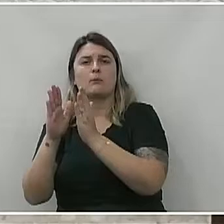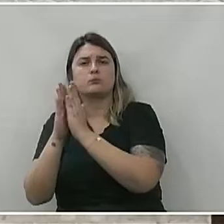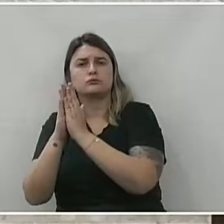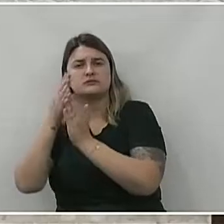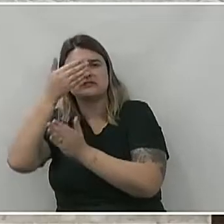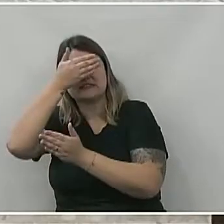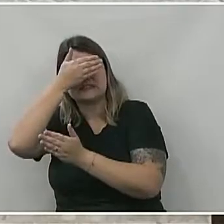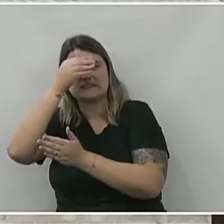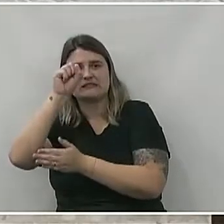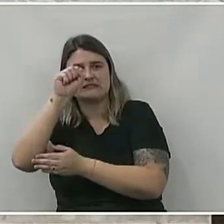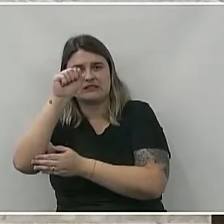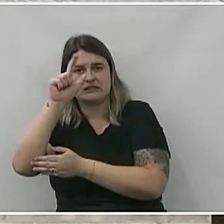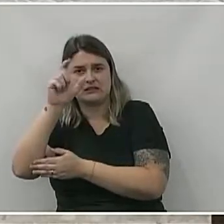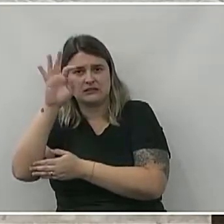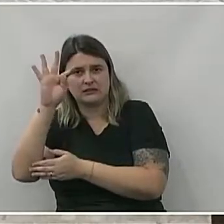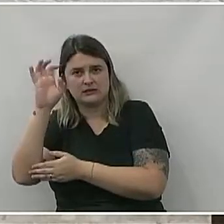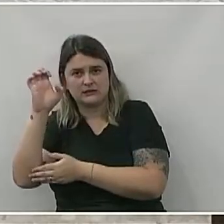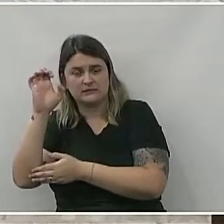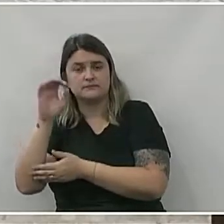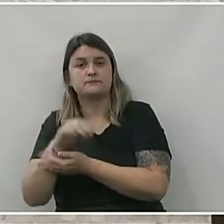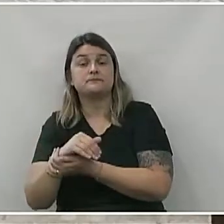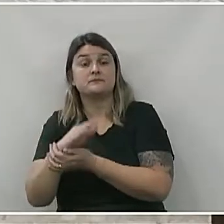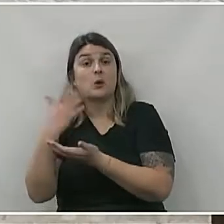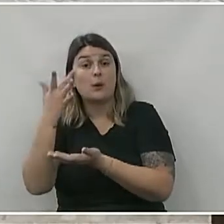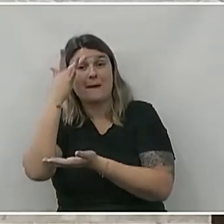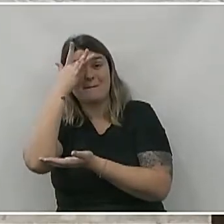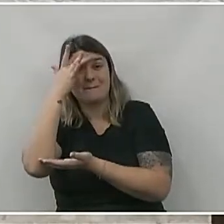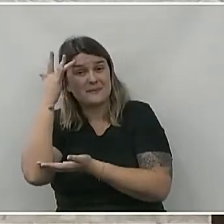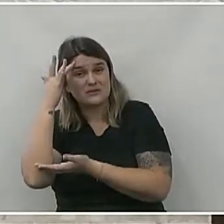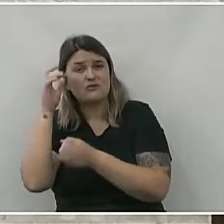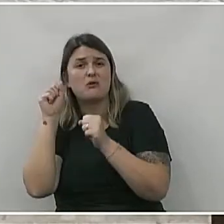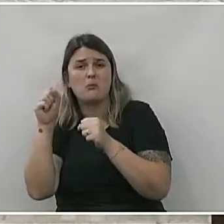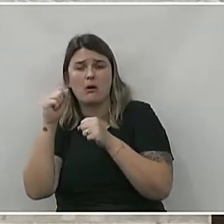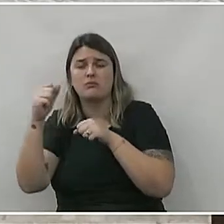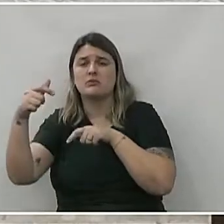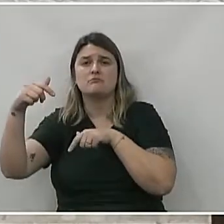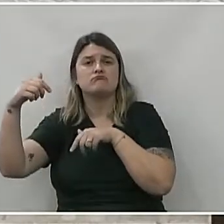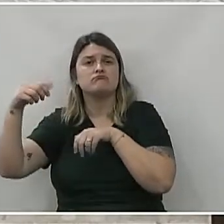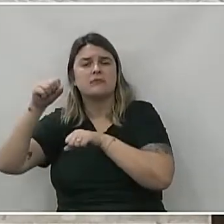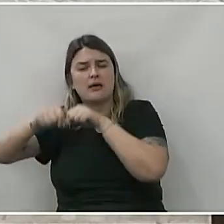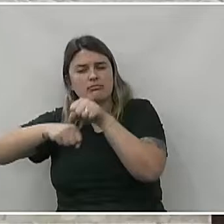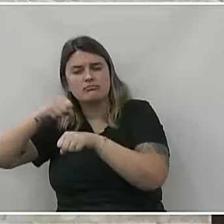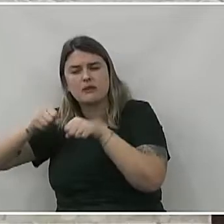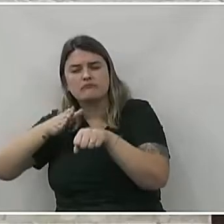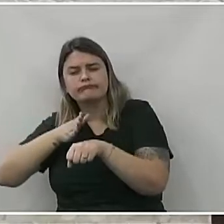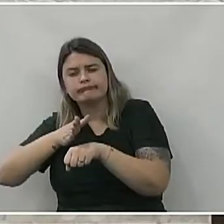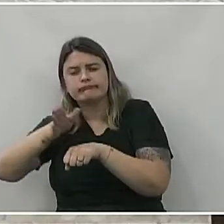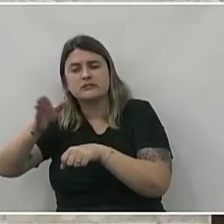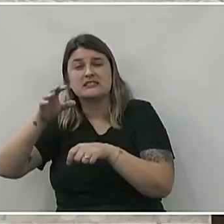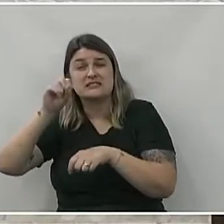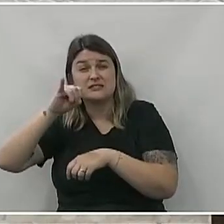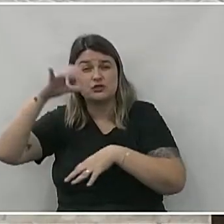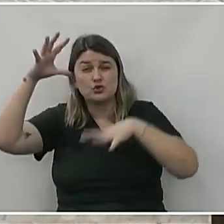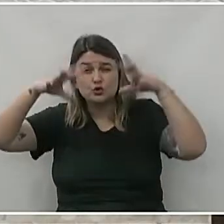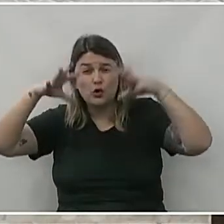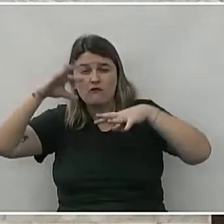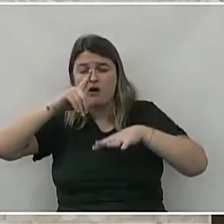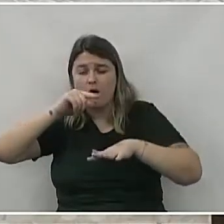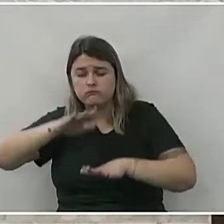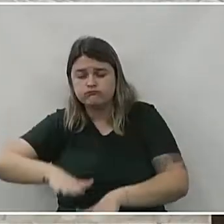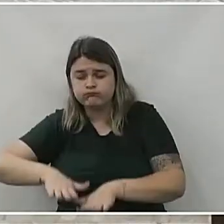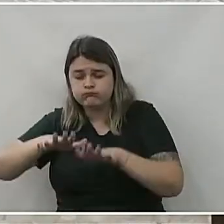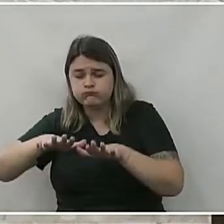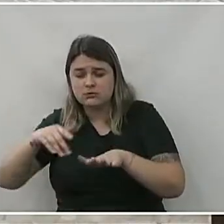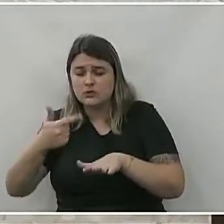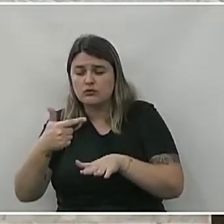Salete, e as pessoas ali vão poder transitar, porque antes não conseguiam, porque alagava e estava